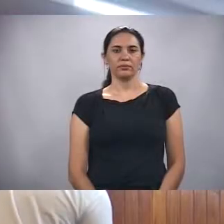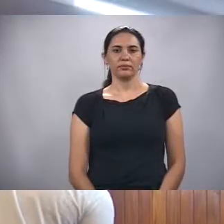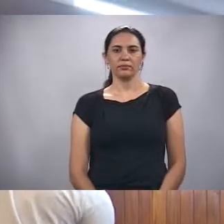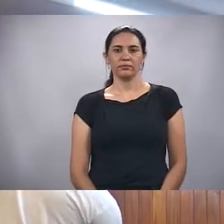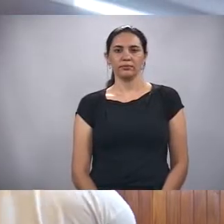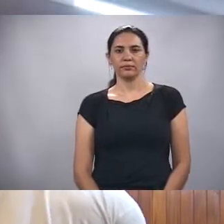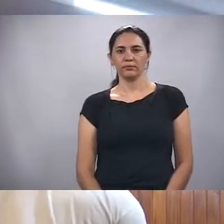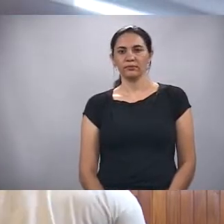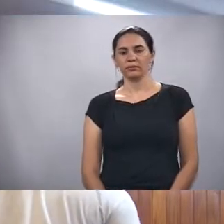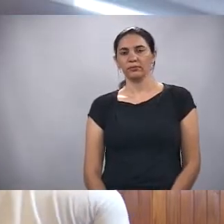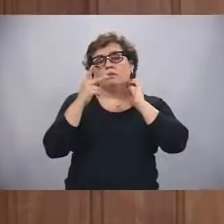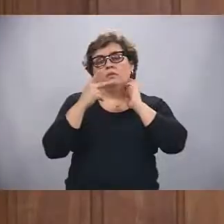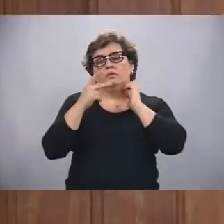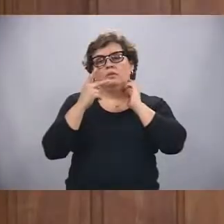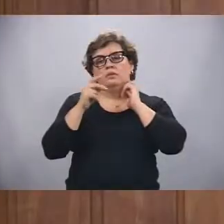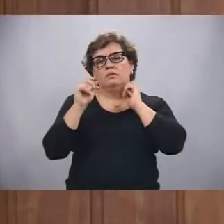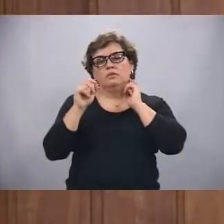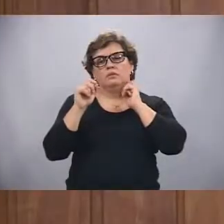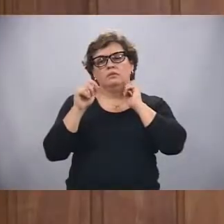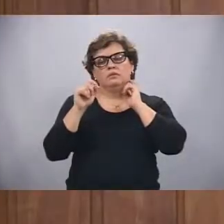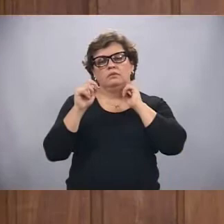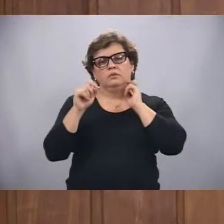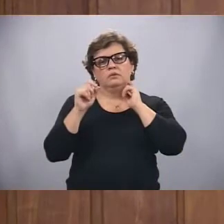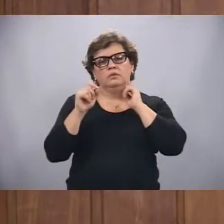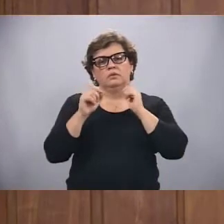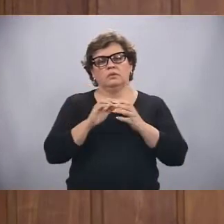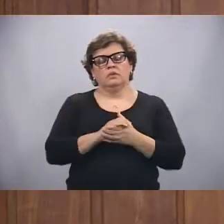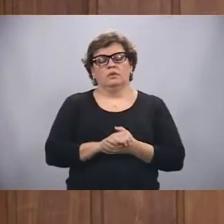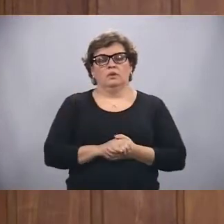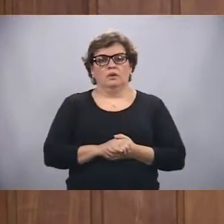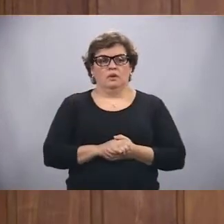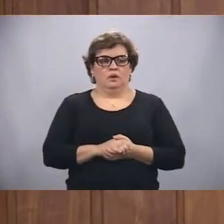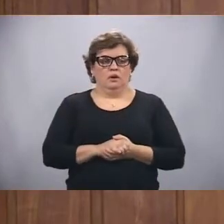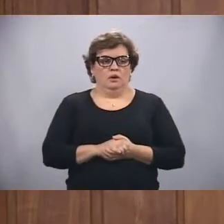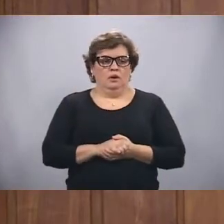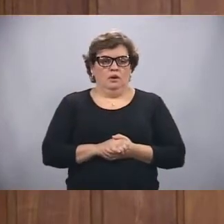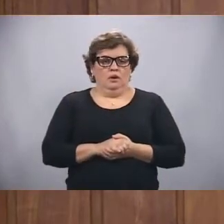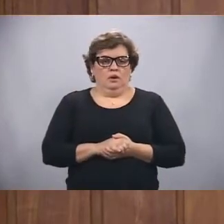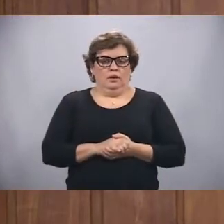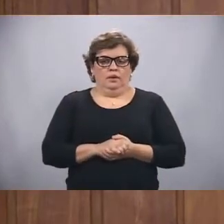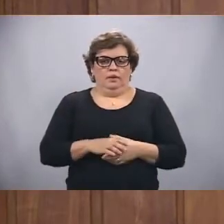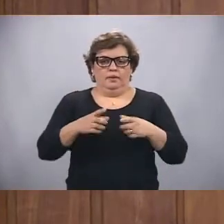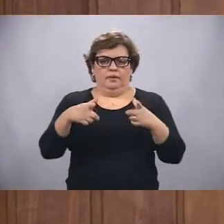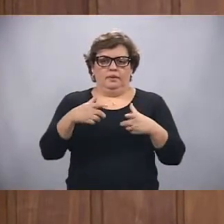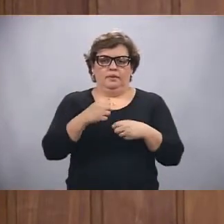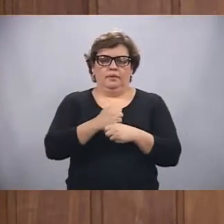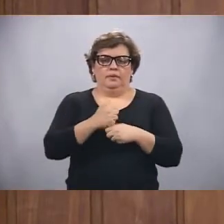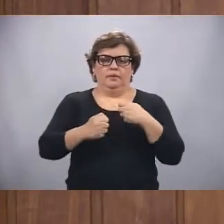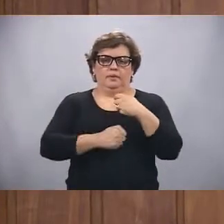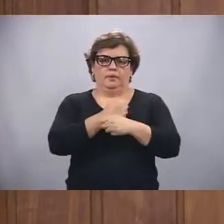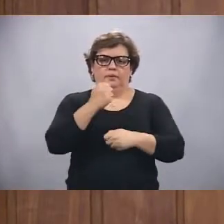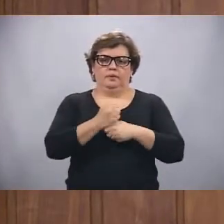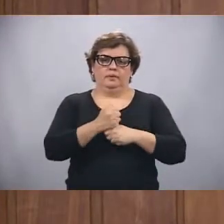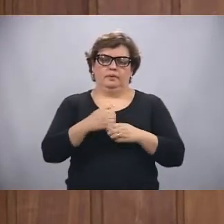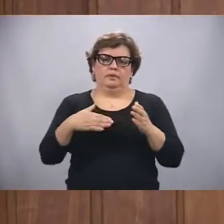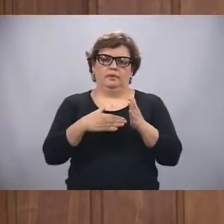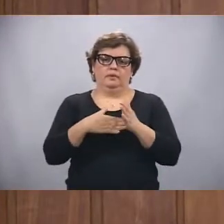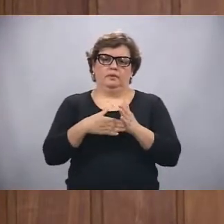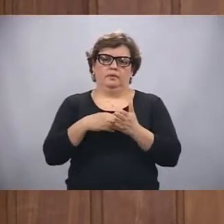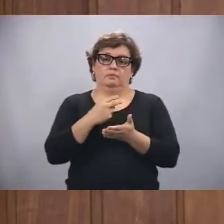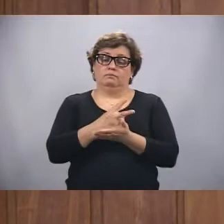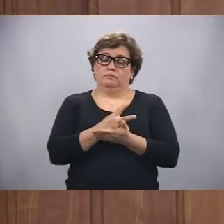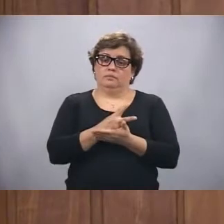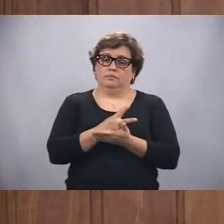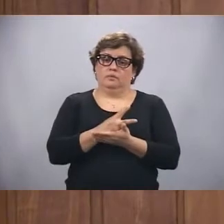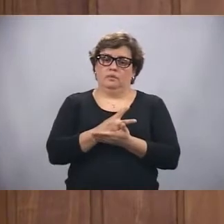manifestou e apoiou a abertura da CPI da e administrativa ou até mesmo